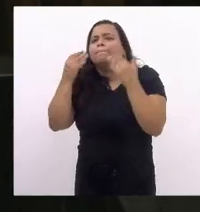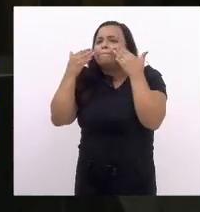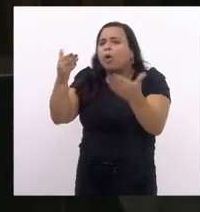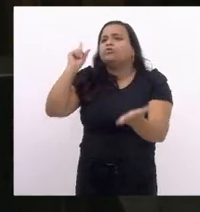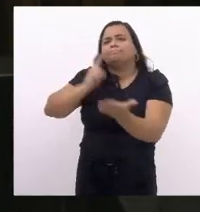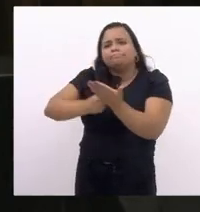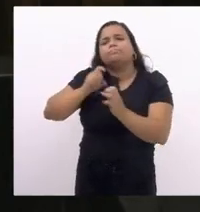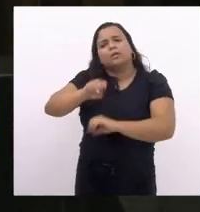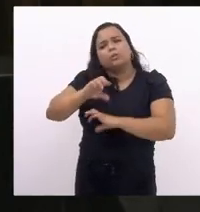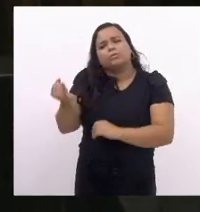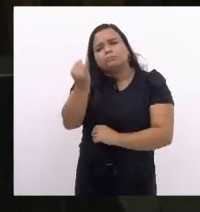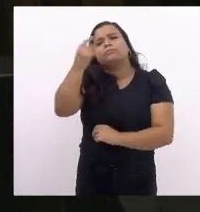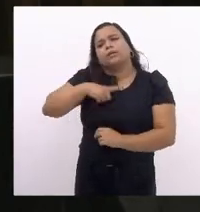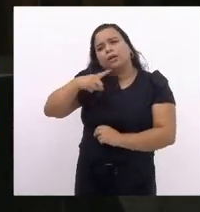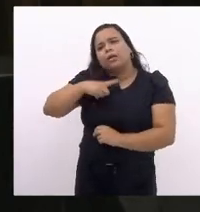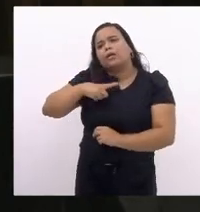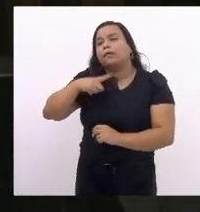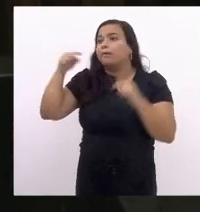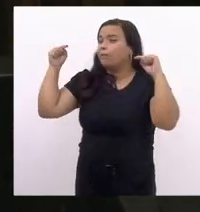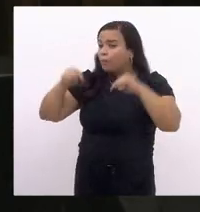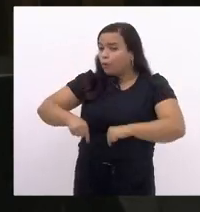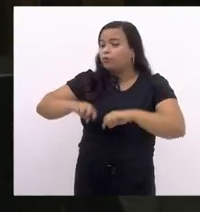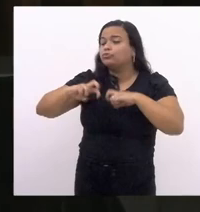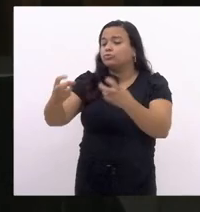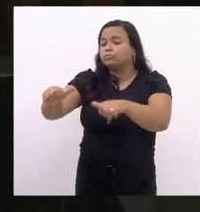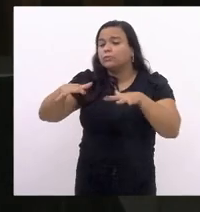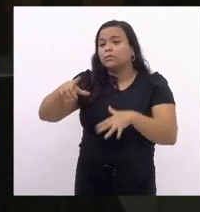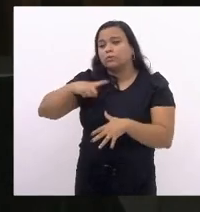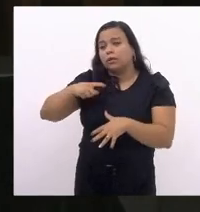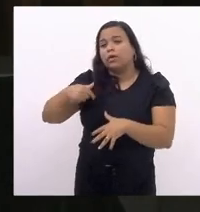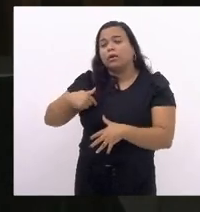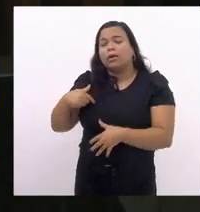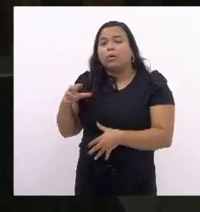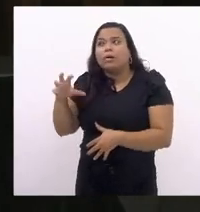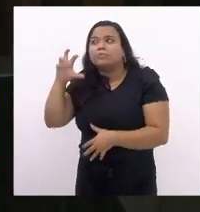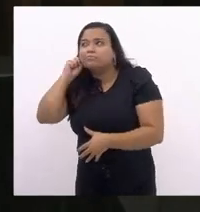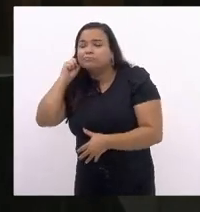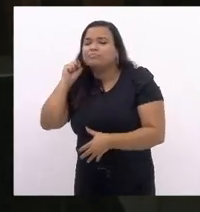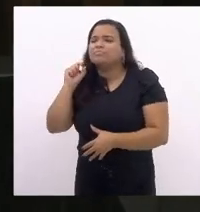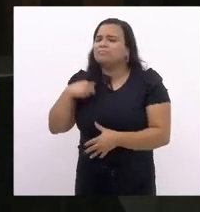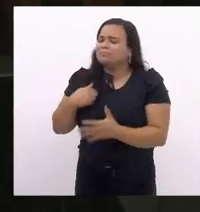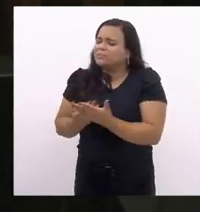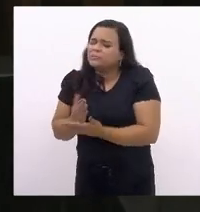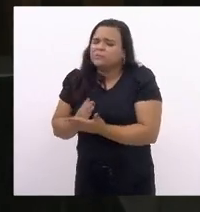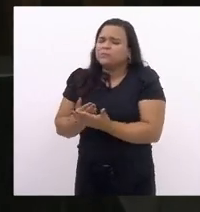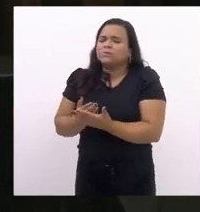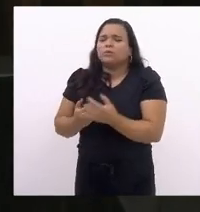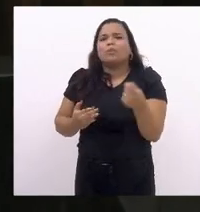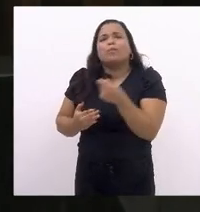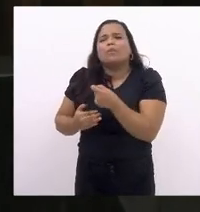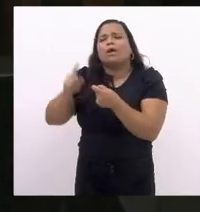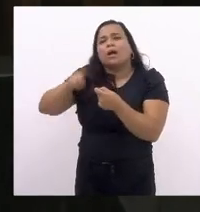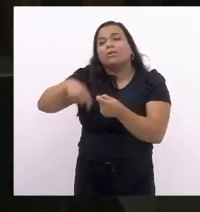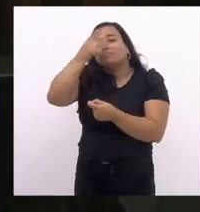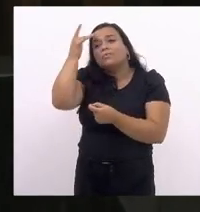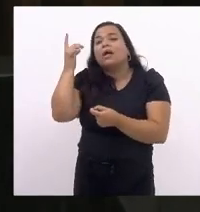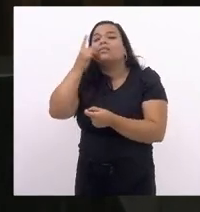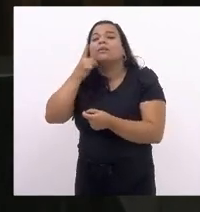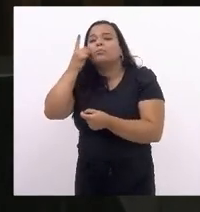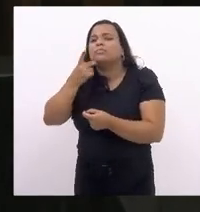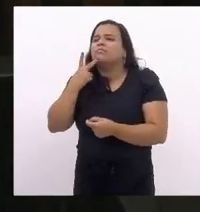compromisso com a educação. E hoje, aqui nesse plenário, eu ouvi uma fala que me incomodou muito, de um deputado que disse